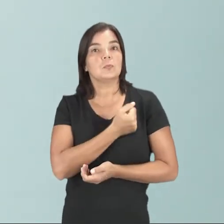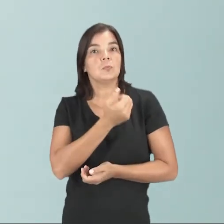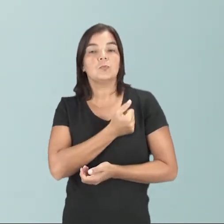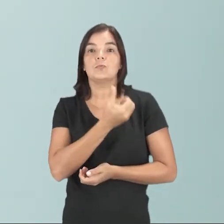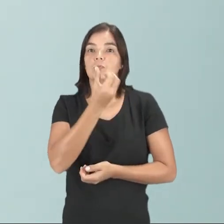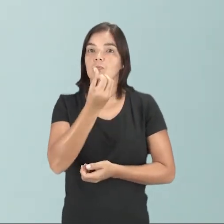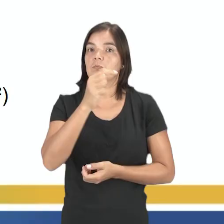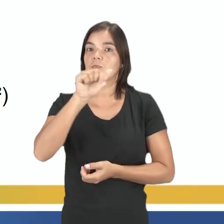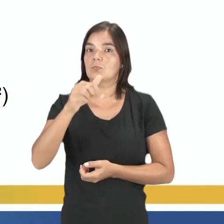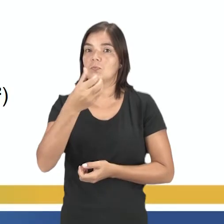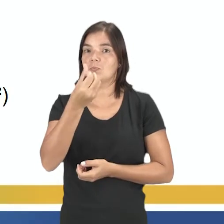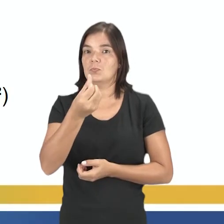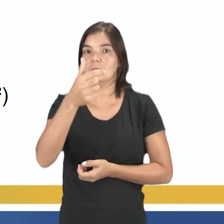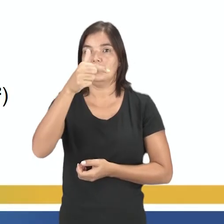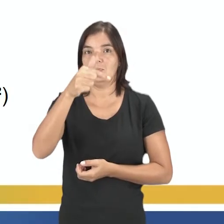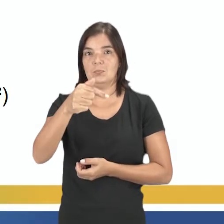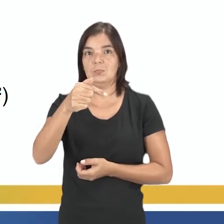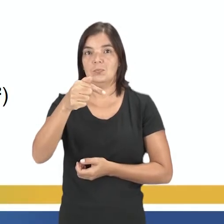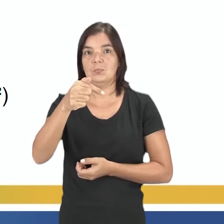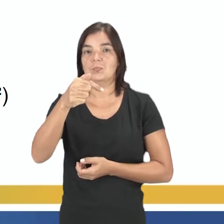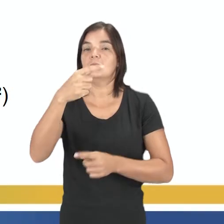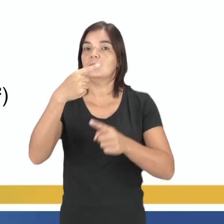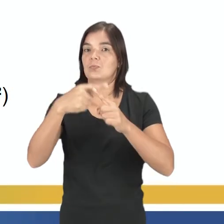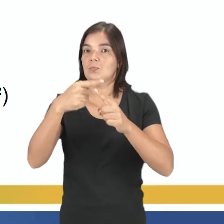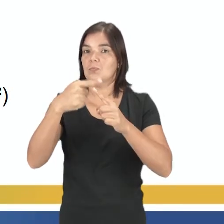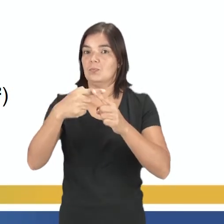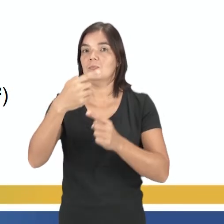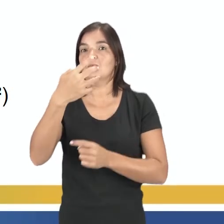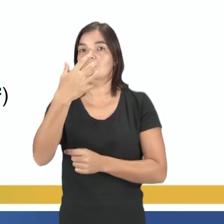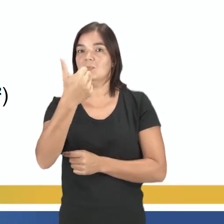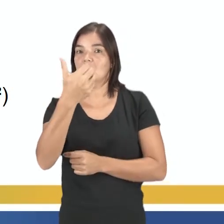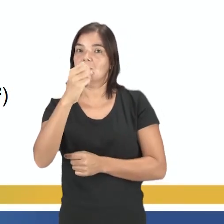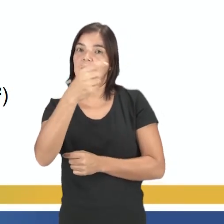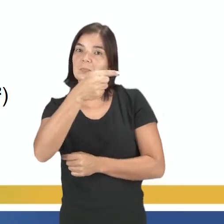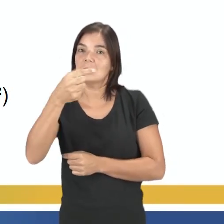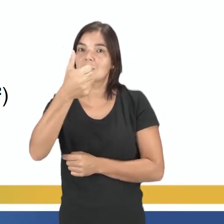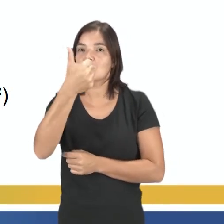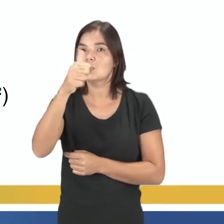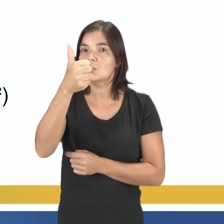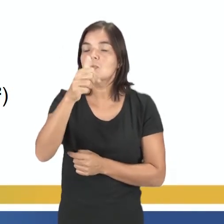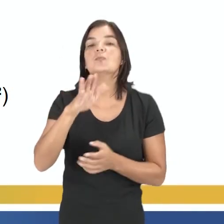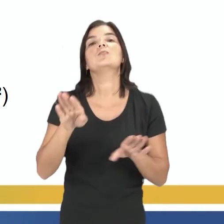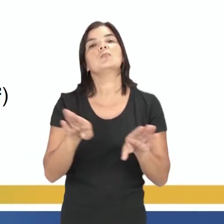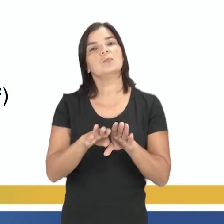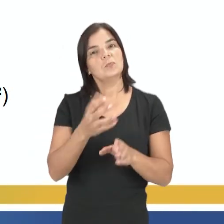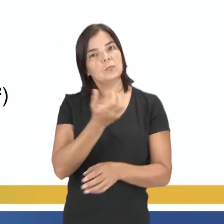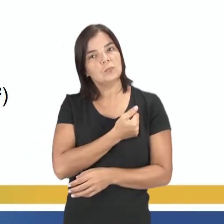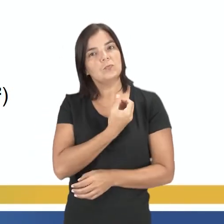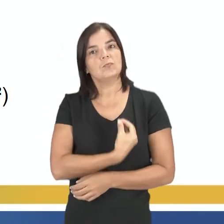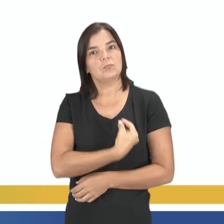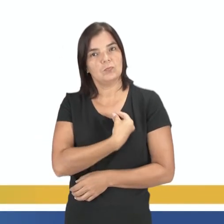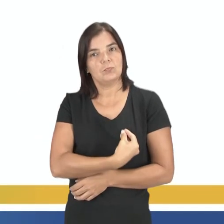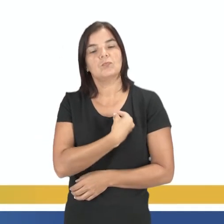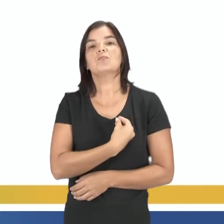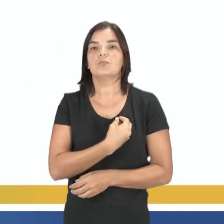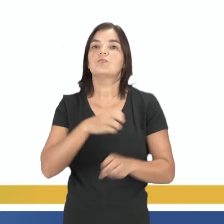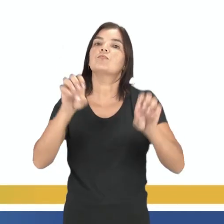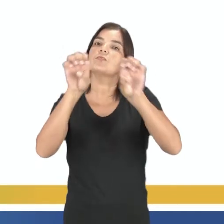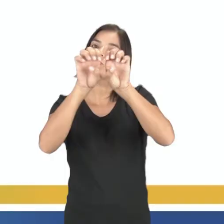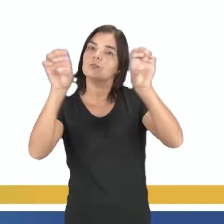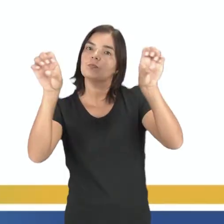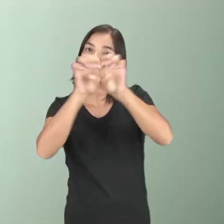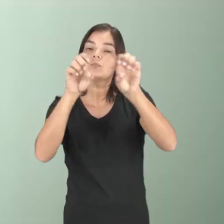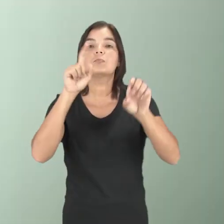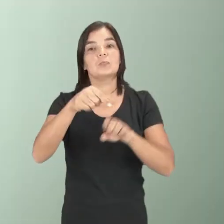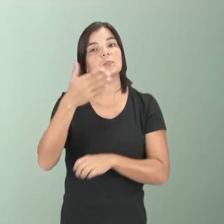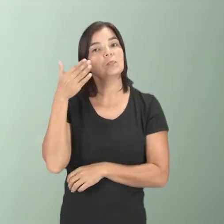ele é 6,67 vezes 10 elevado a menos 11. Então, esse valor aí também estará presente na equação, porque ele é